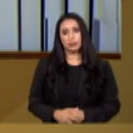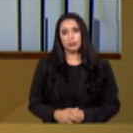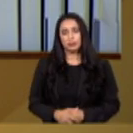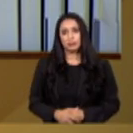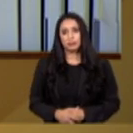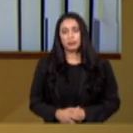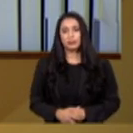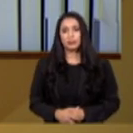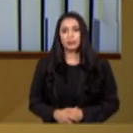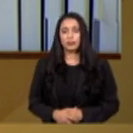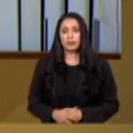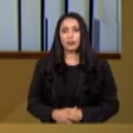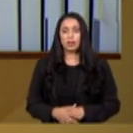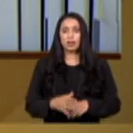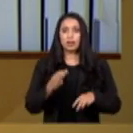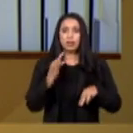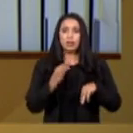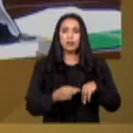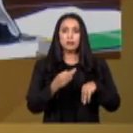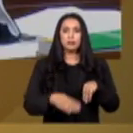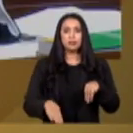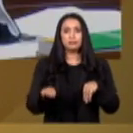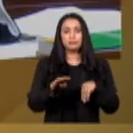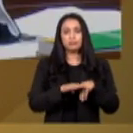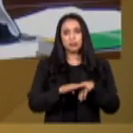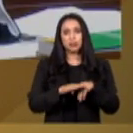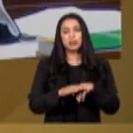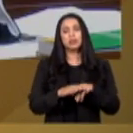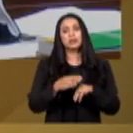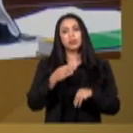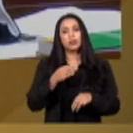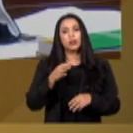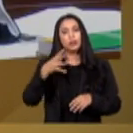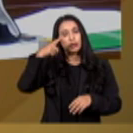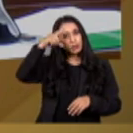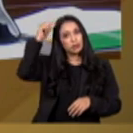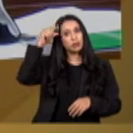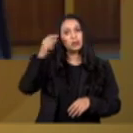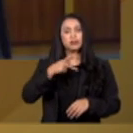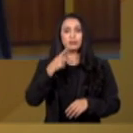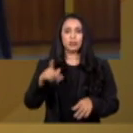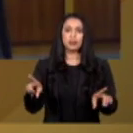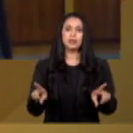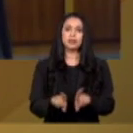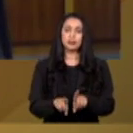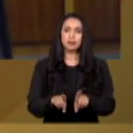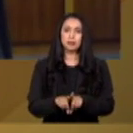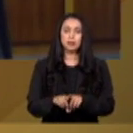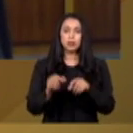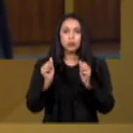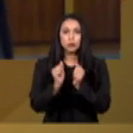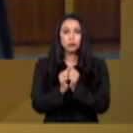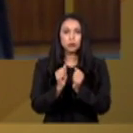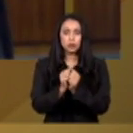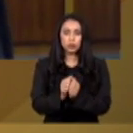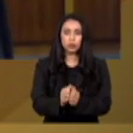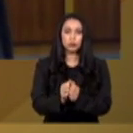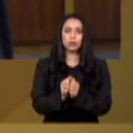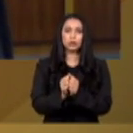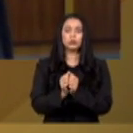nesses roberto também queria me associar a homenagem prestada pelo ministro luiz fux ao